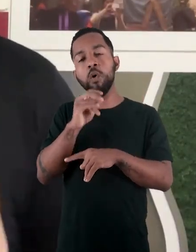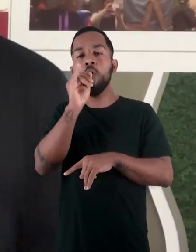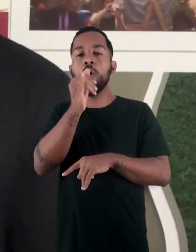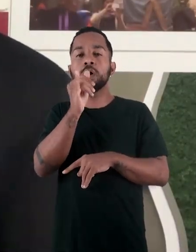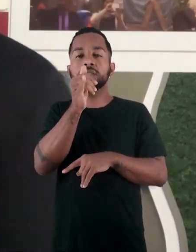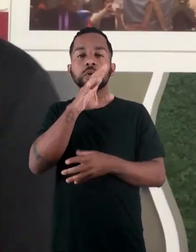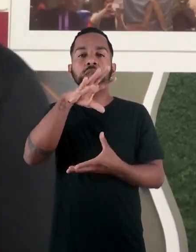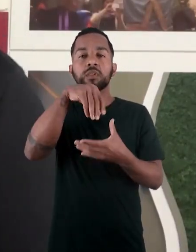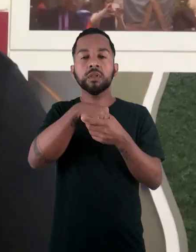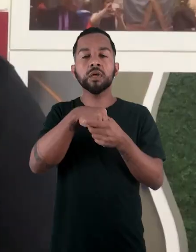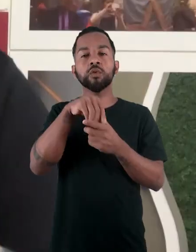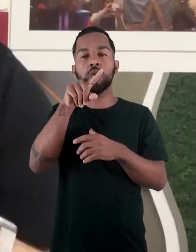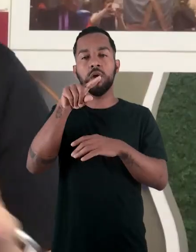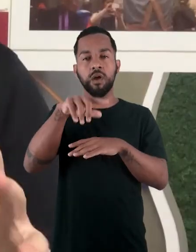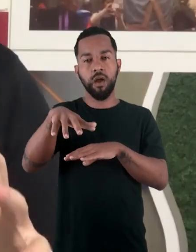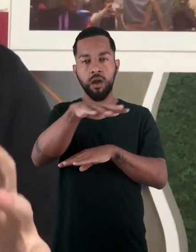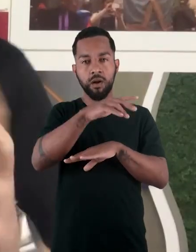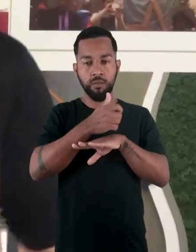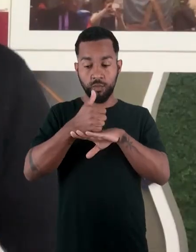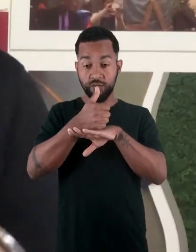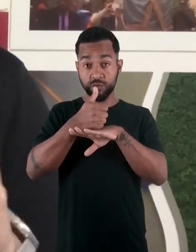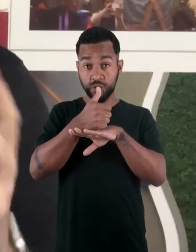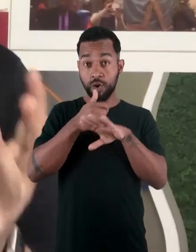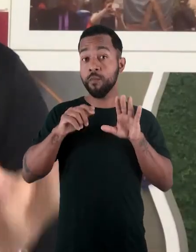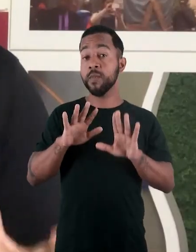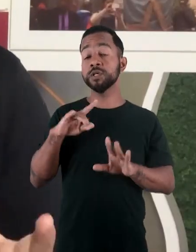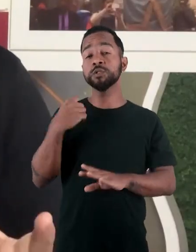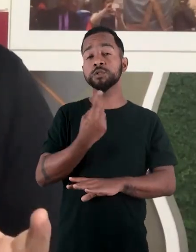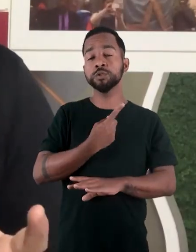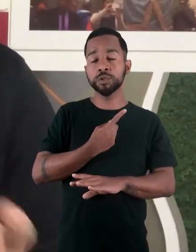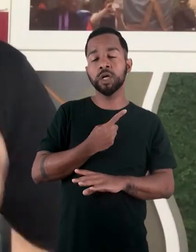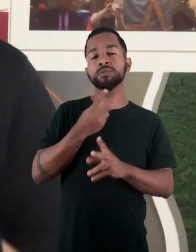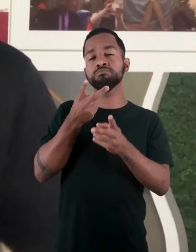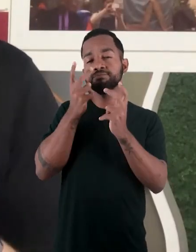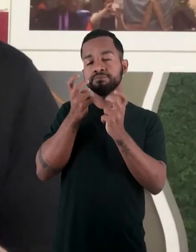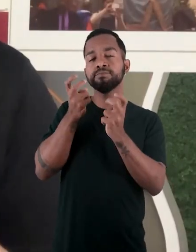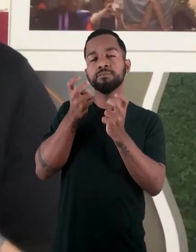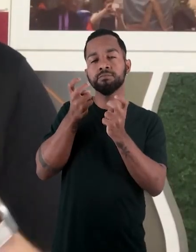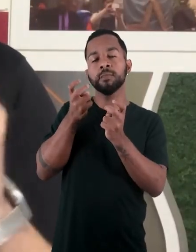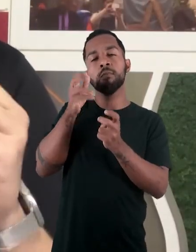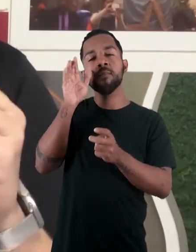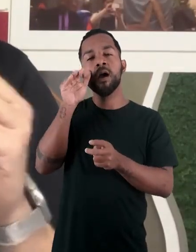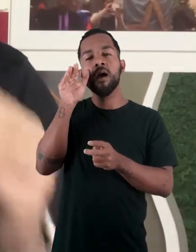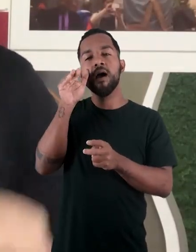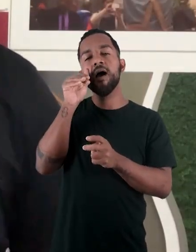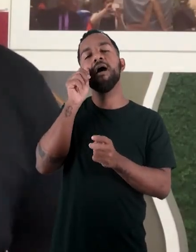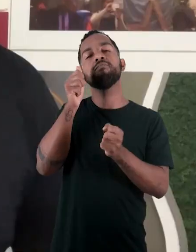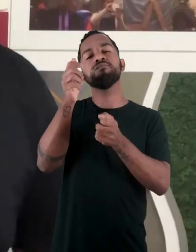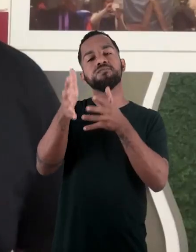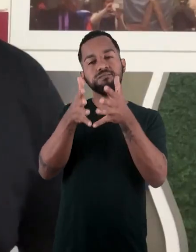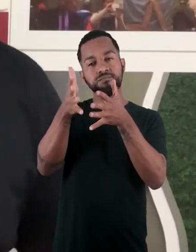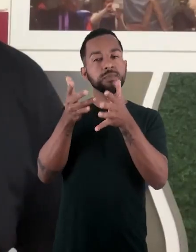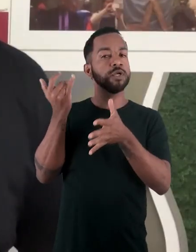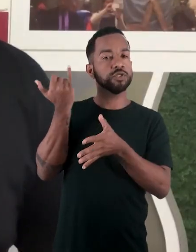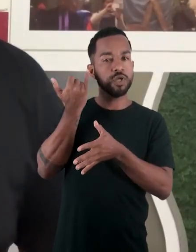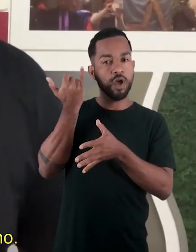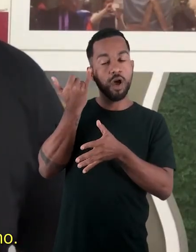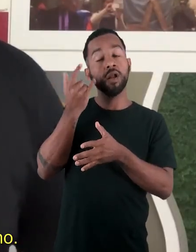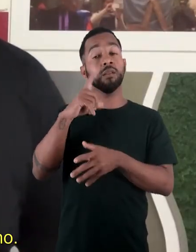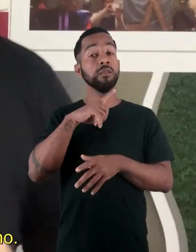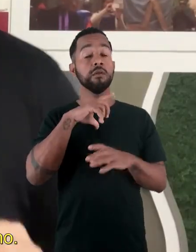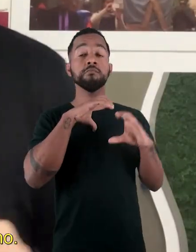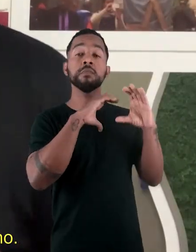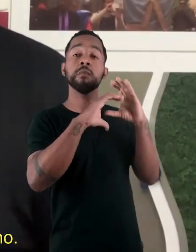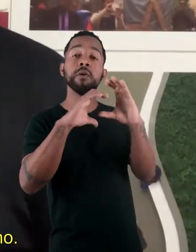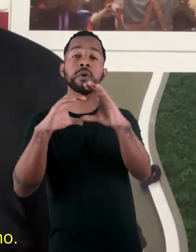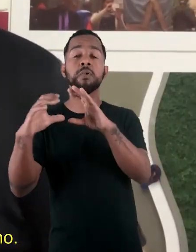história dentro do nosso meio profissional, não importa. Quando você escuta uma história, naturalmente existem histórias que comunicam contigo e histórias